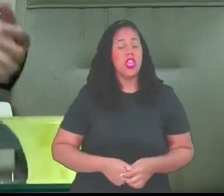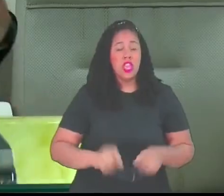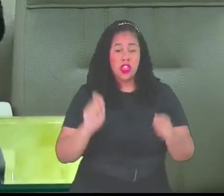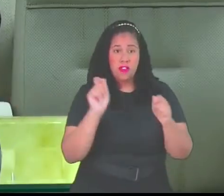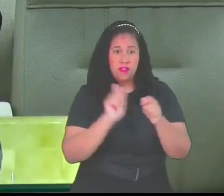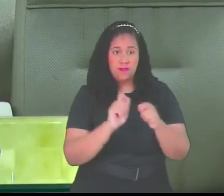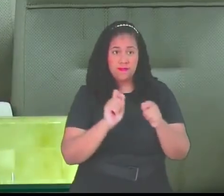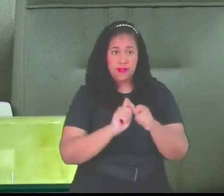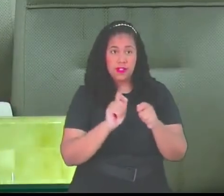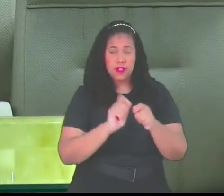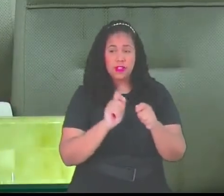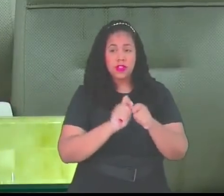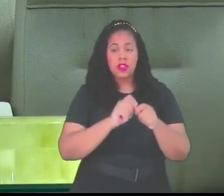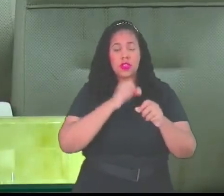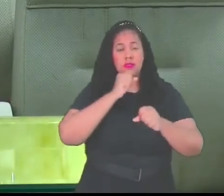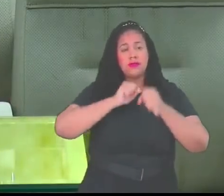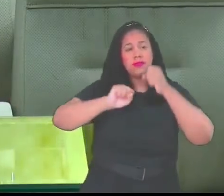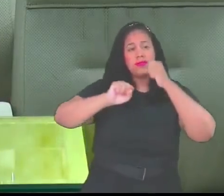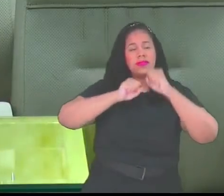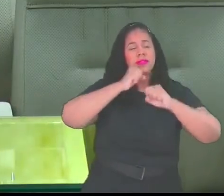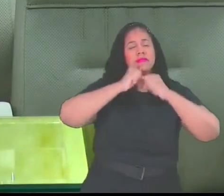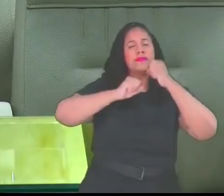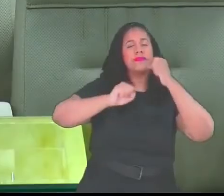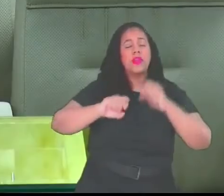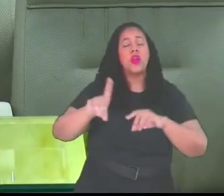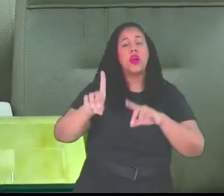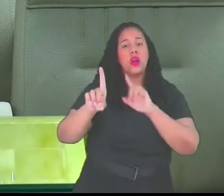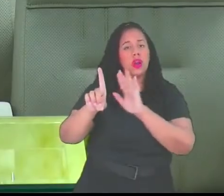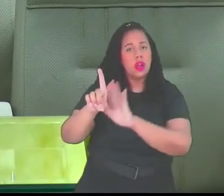Porque Ezequias está preocupado